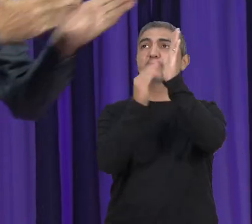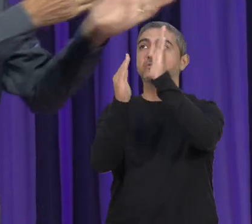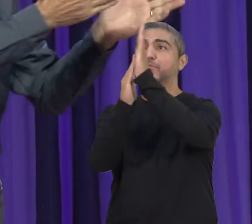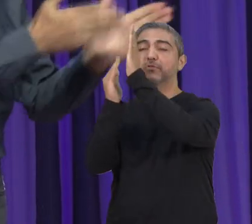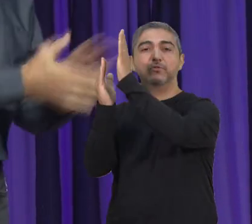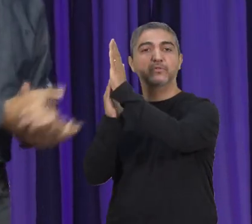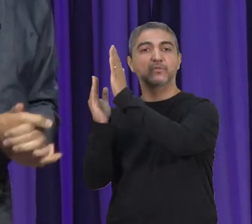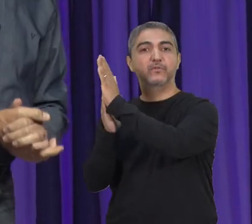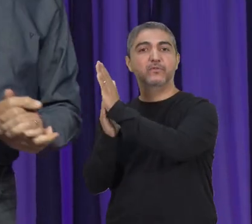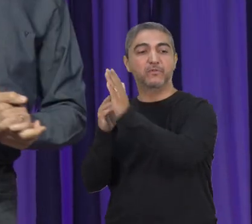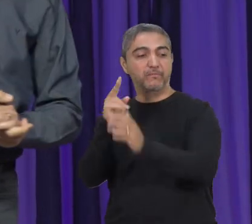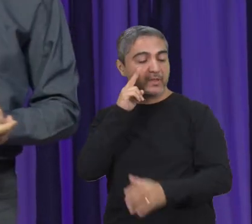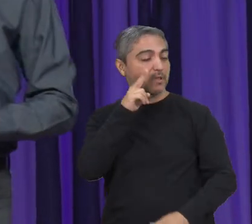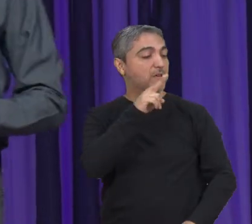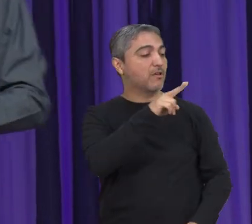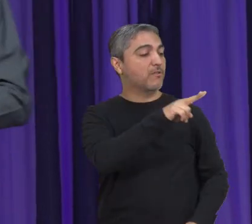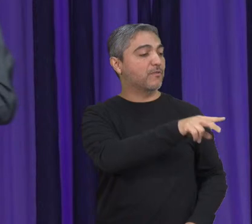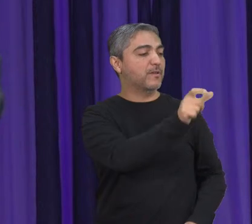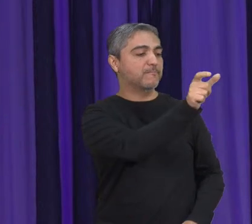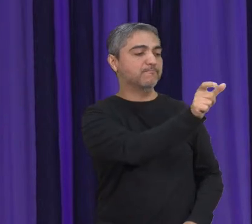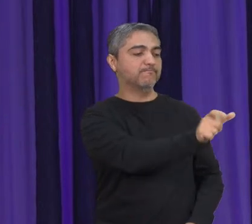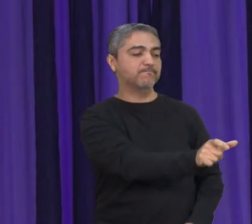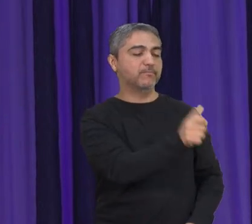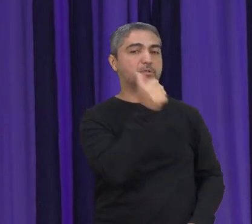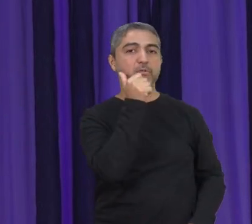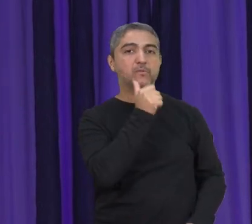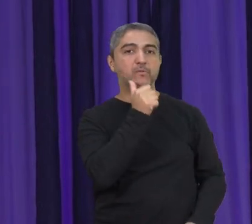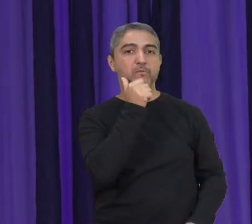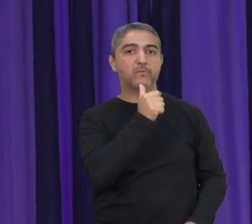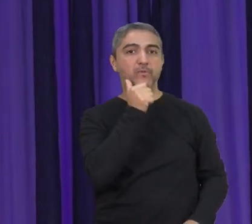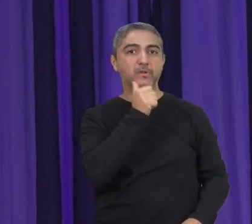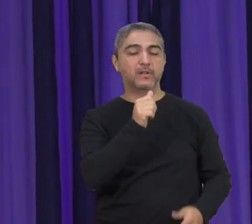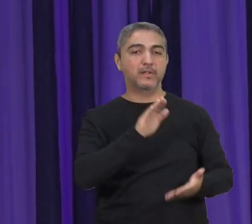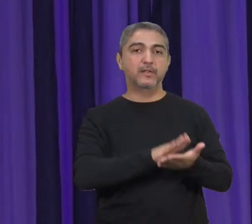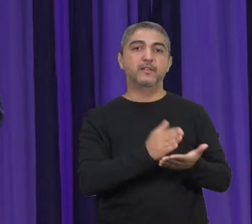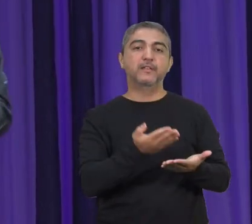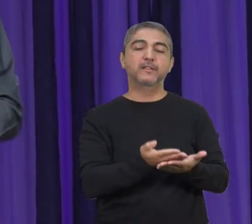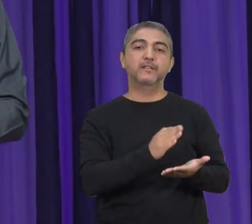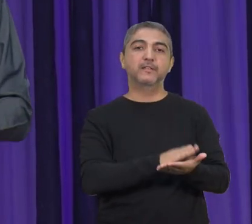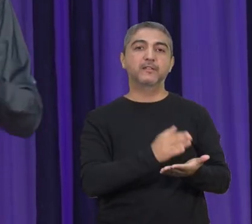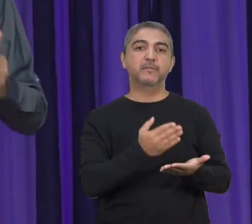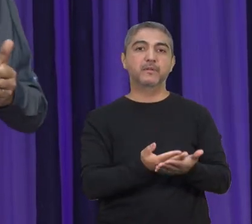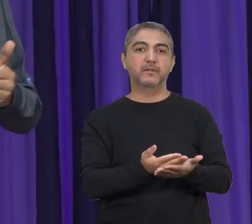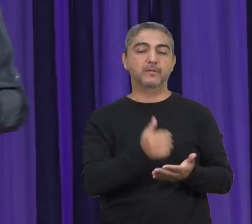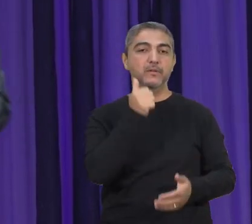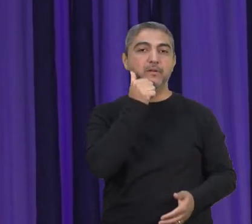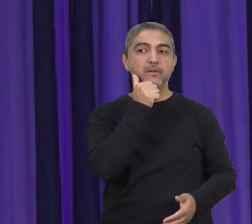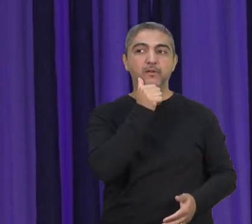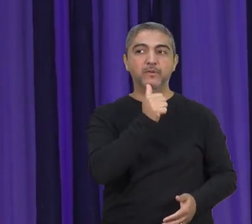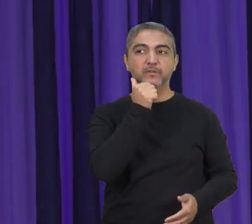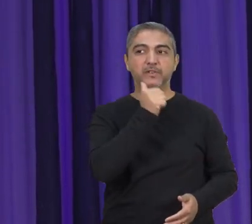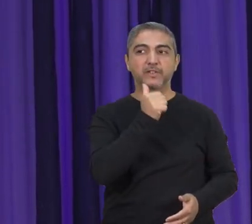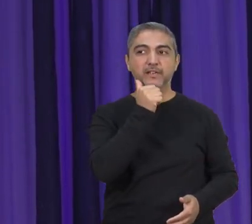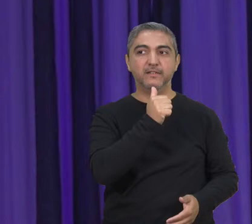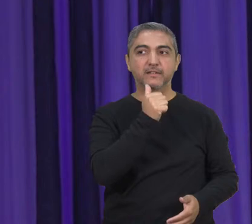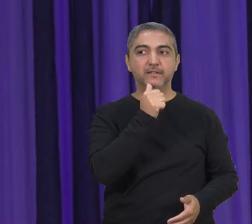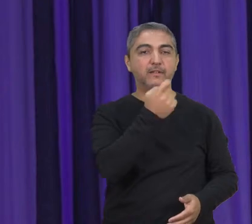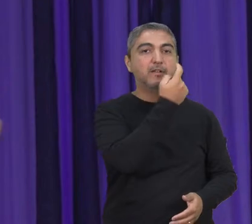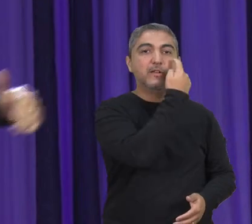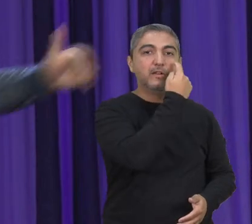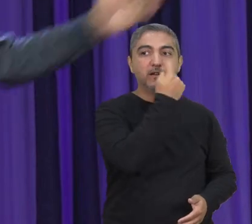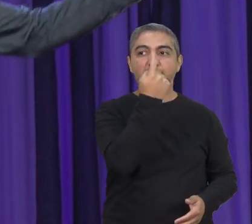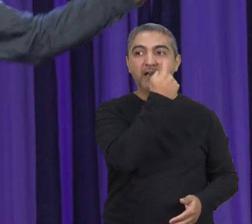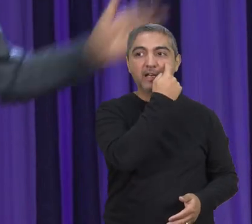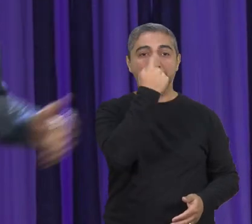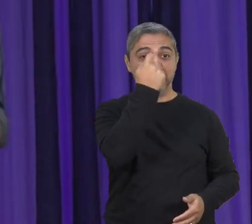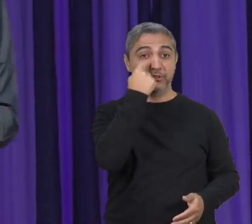a Angélica interpretando as duas primeiras músicas. A Angélica é surda, mas